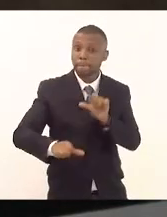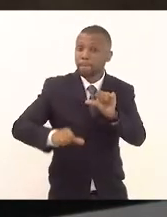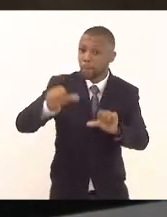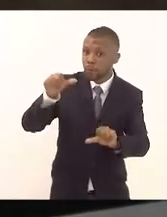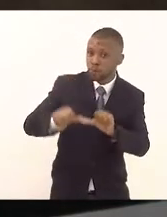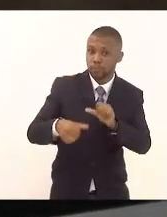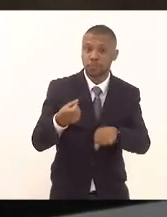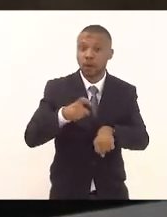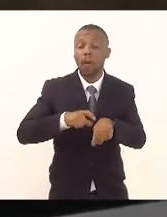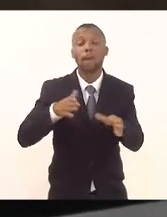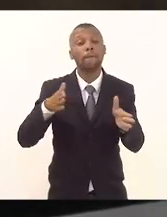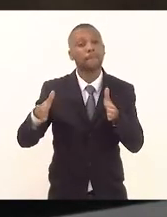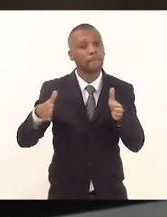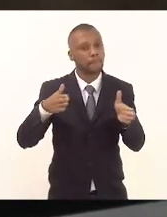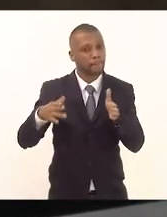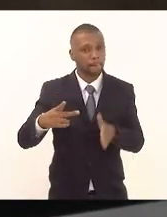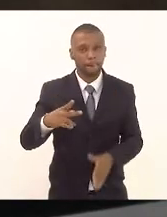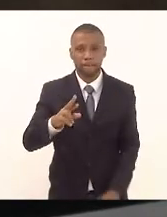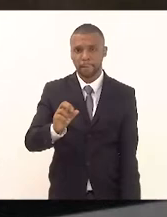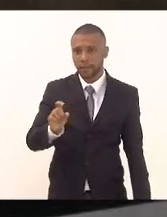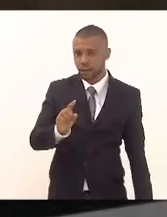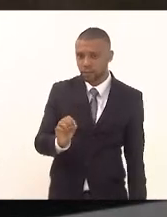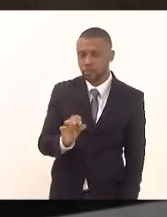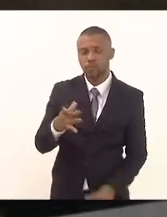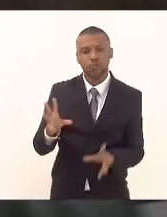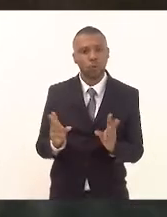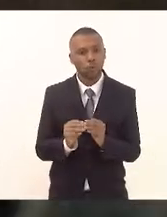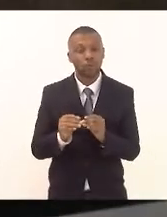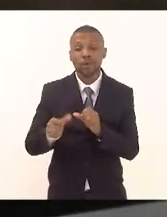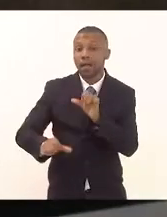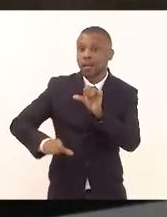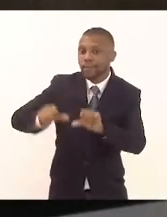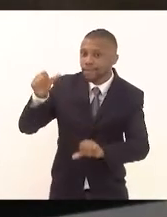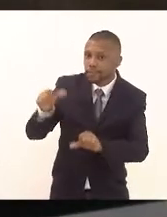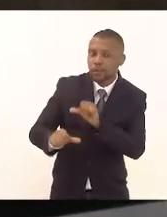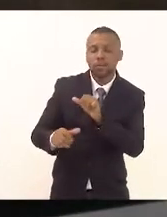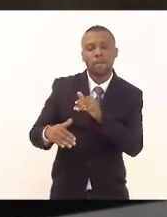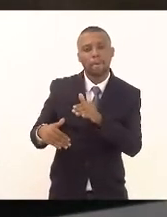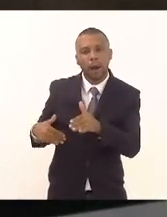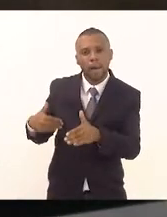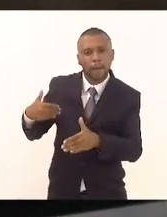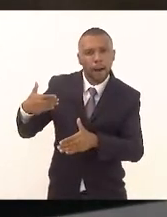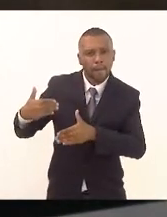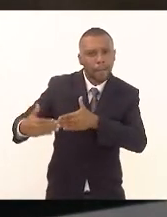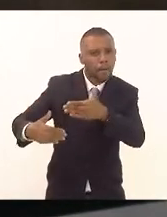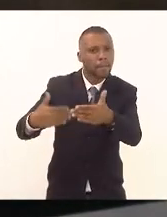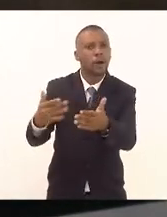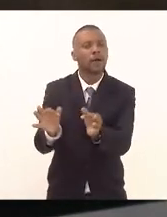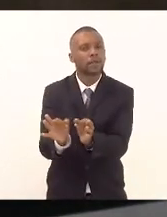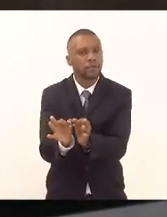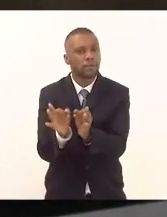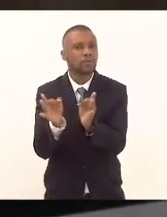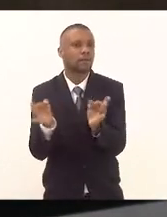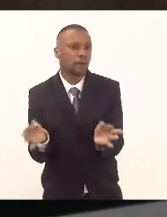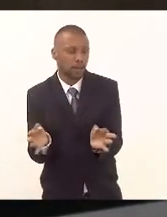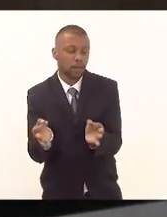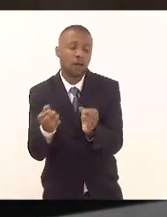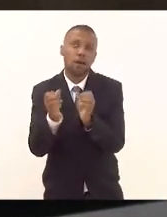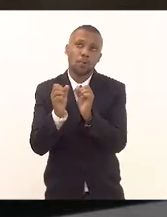de conclusão do processo de revalidação em casos de tramitação simplificada, poderá ser de